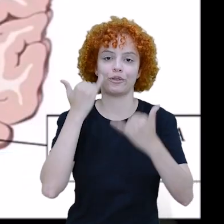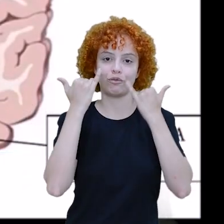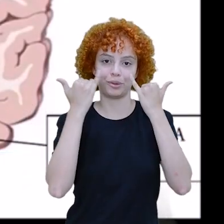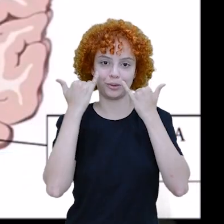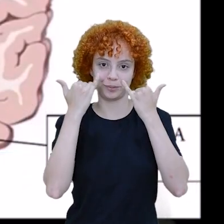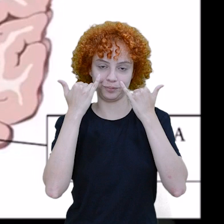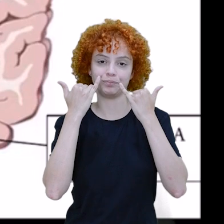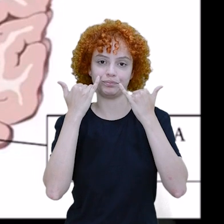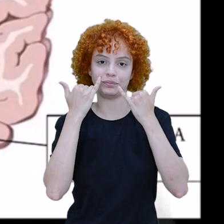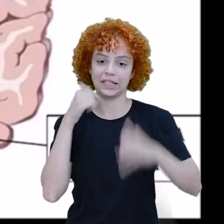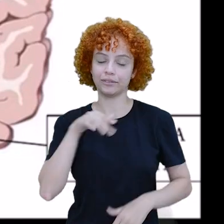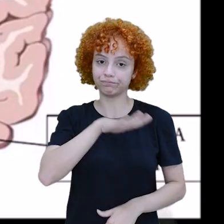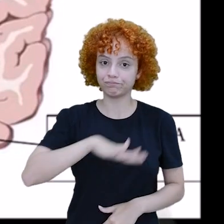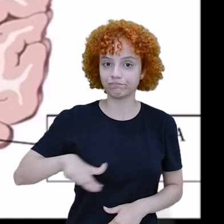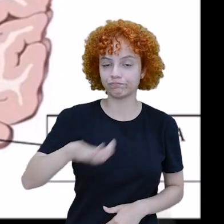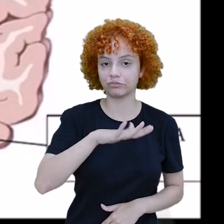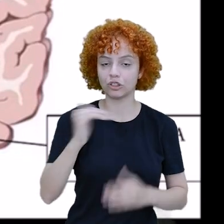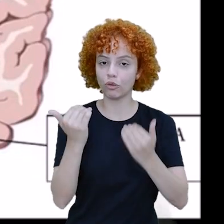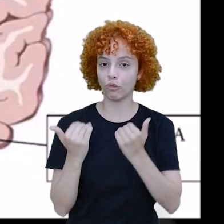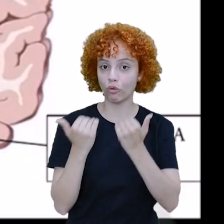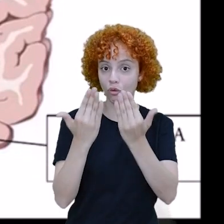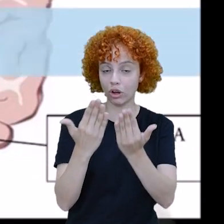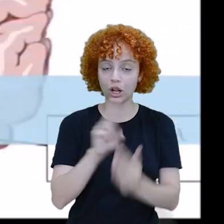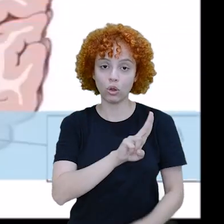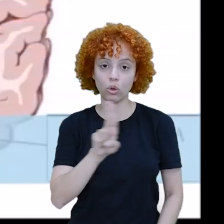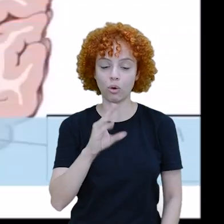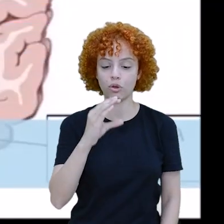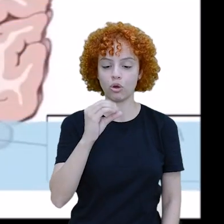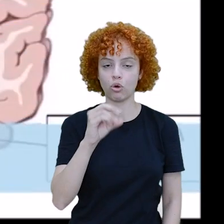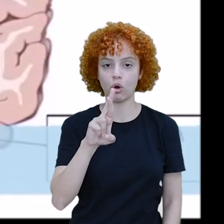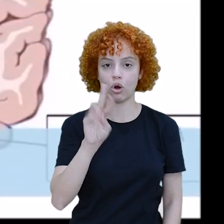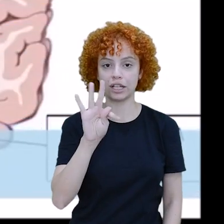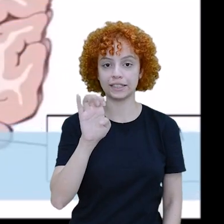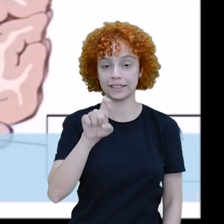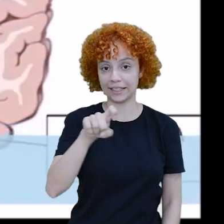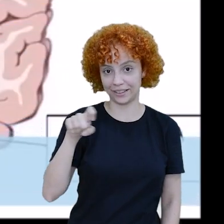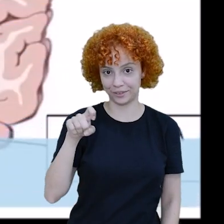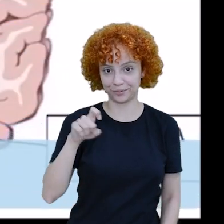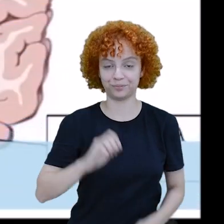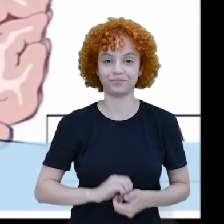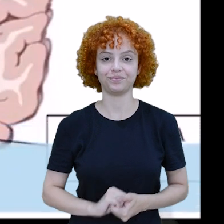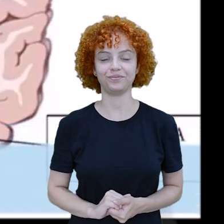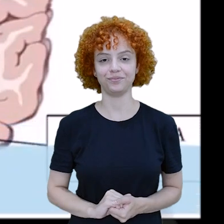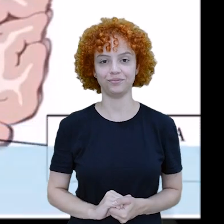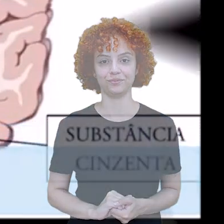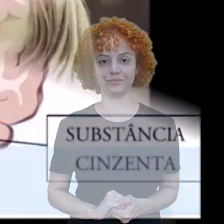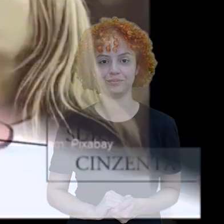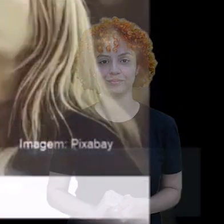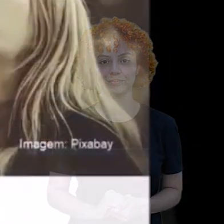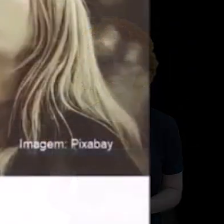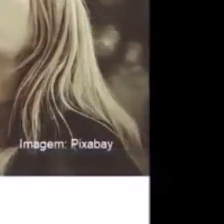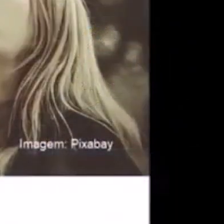as informações. Essa região mais externa é conhecida como córtex ou neocórtex.